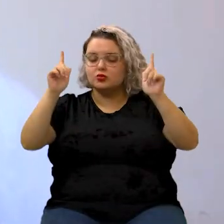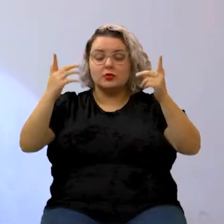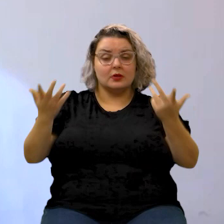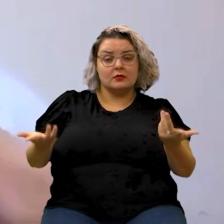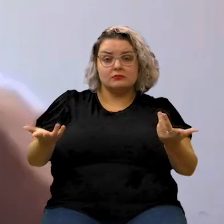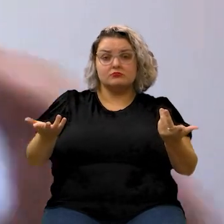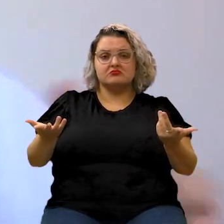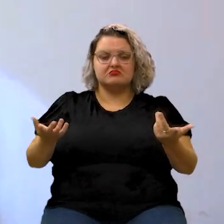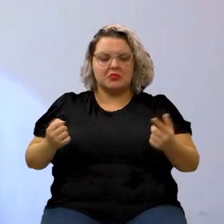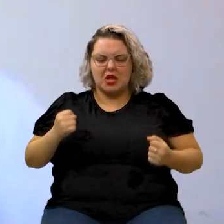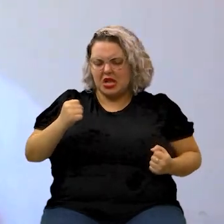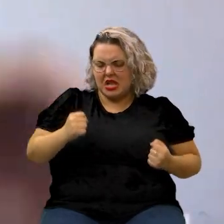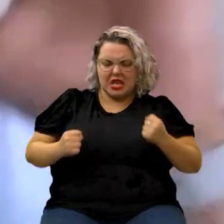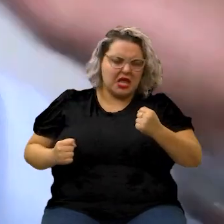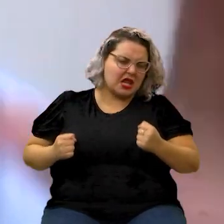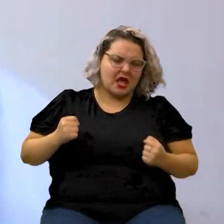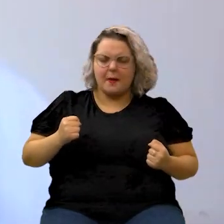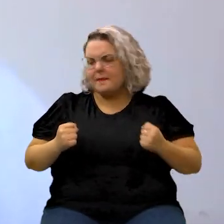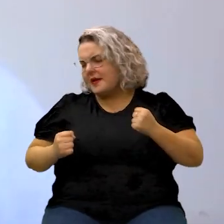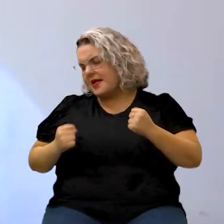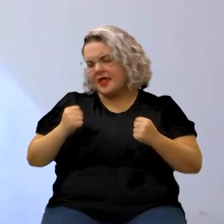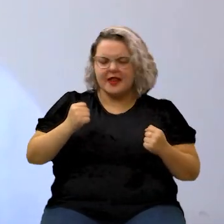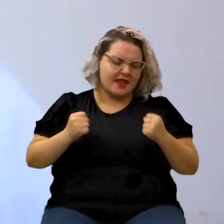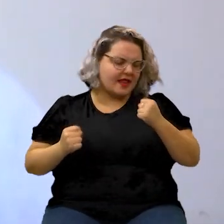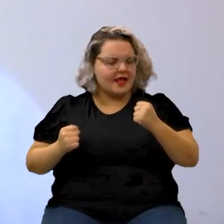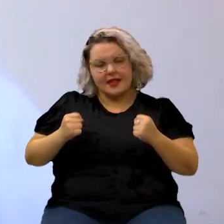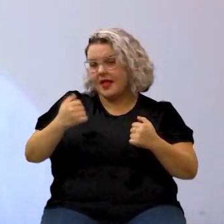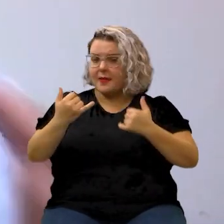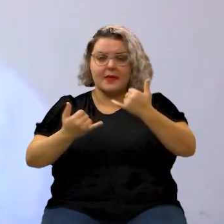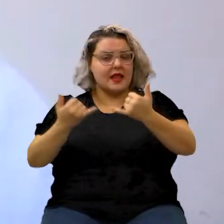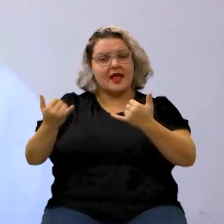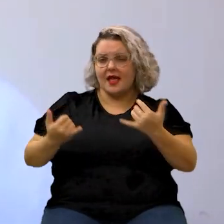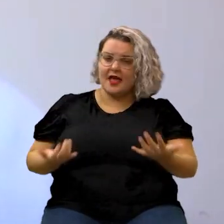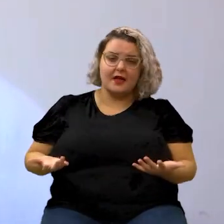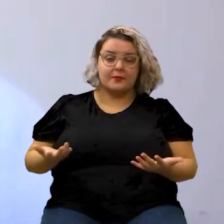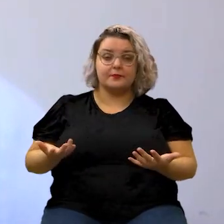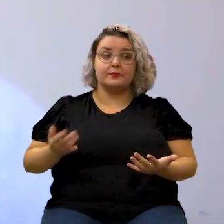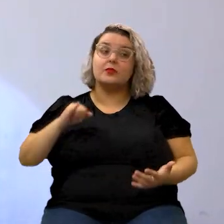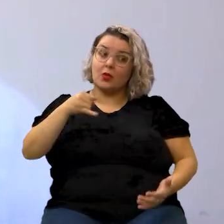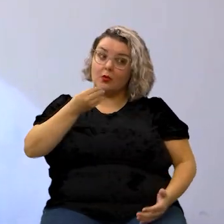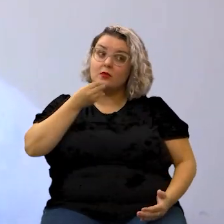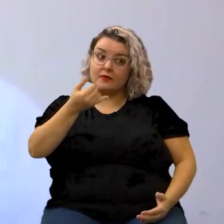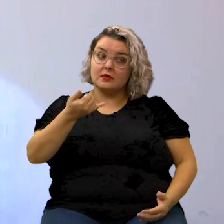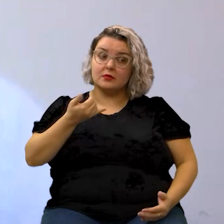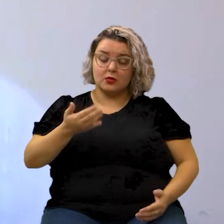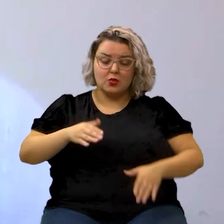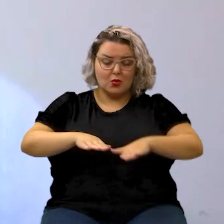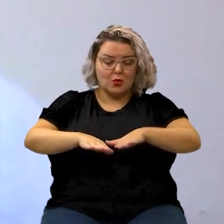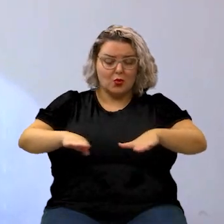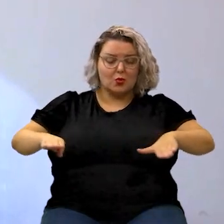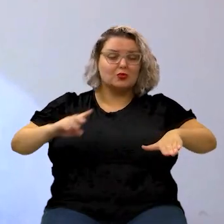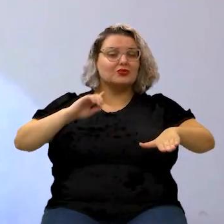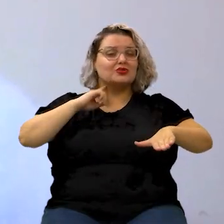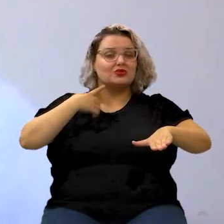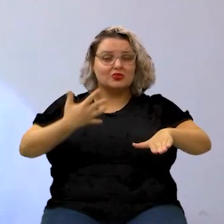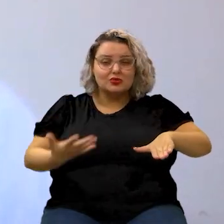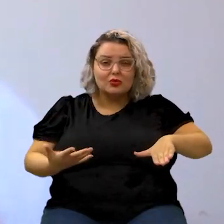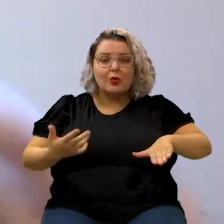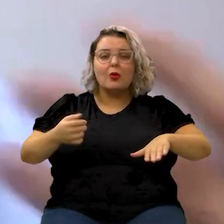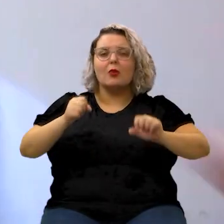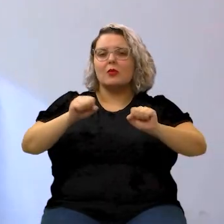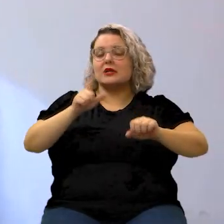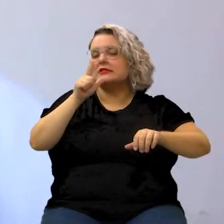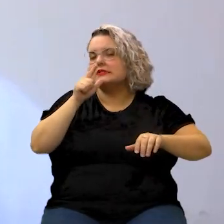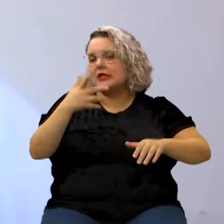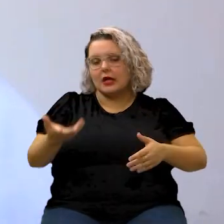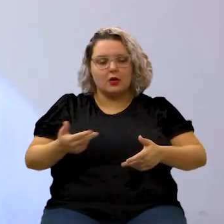curtição delas, gostam muito de correr, corre para um lado e corre para o outro. E até aproveitando que você falou, o chão fica com confete, pode ser que